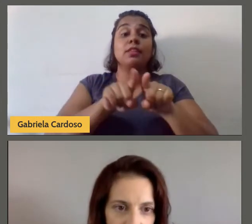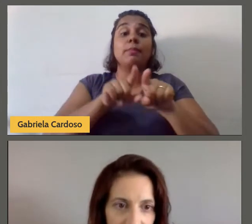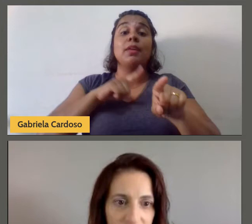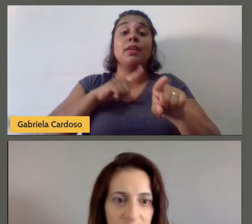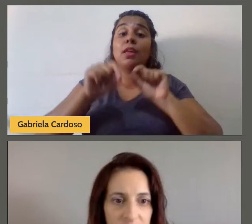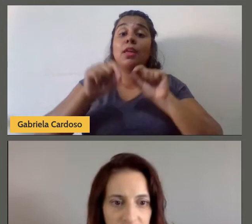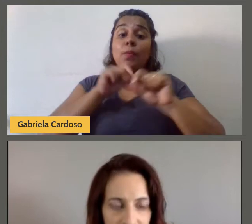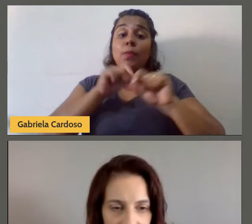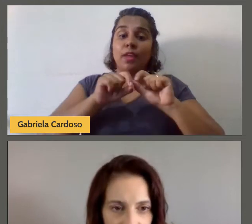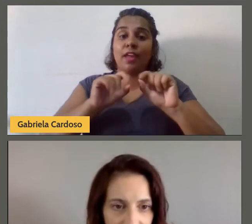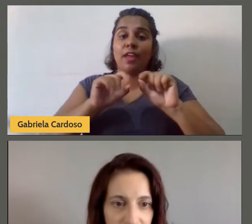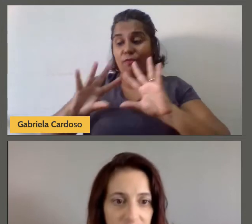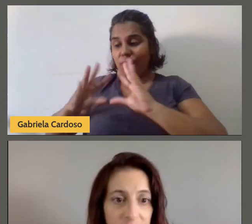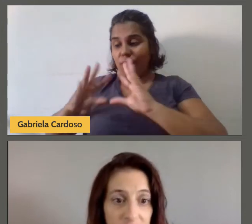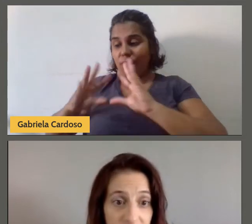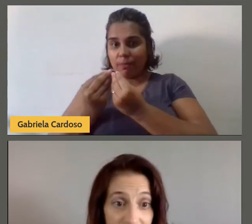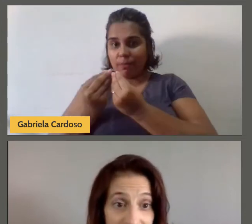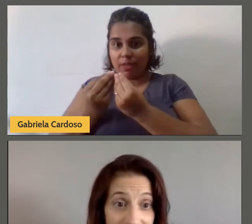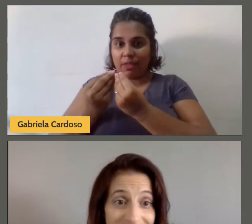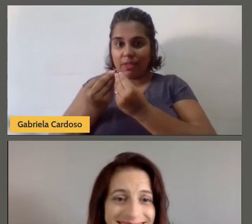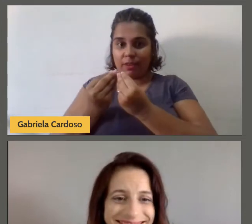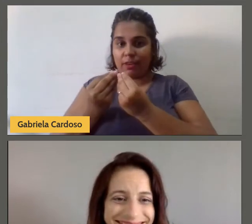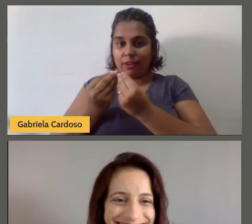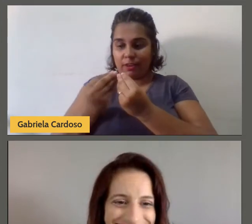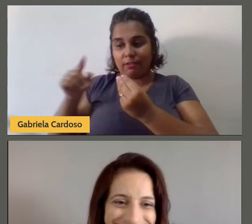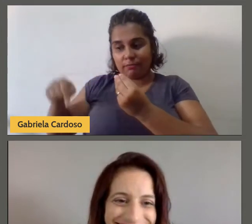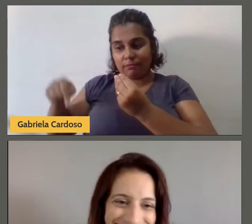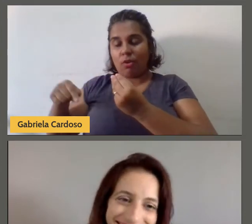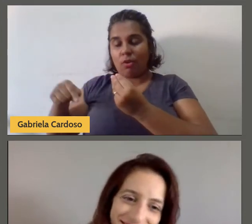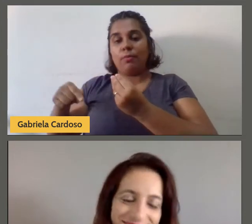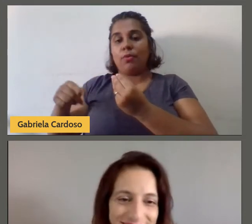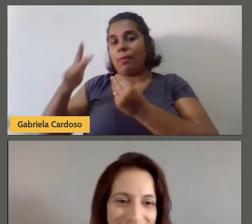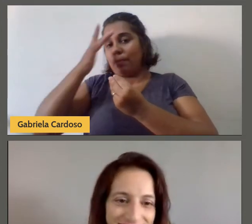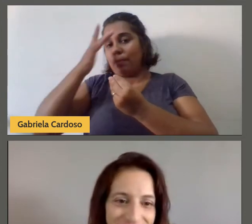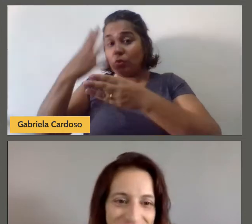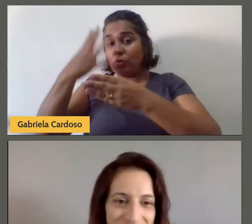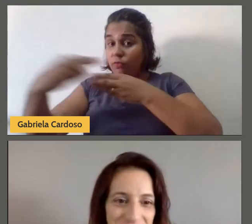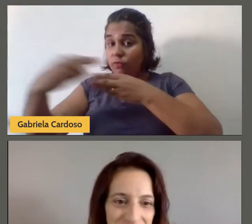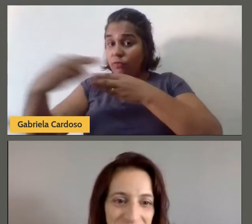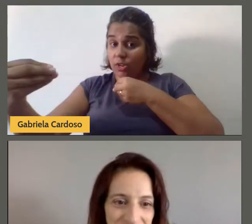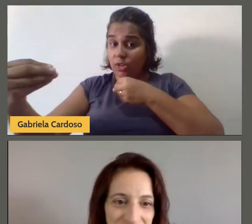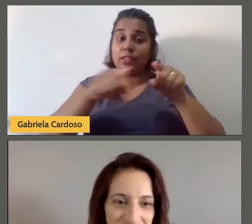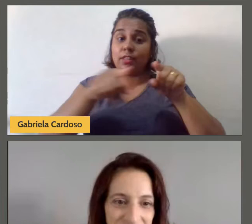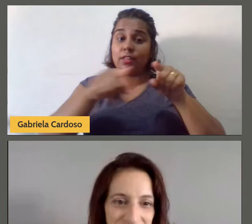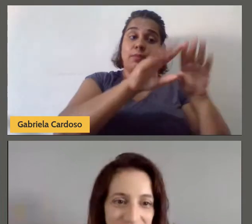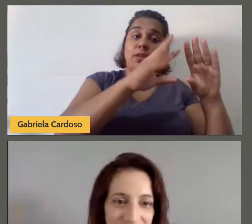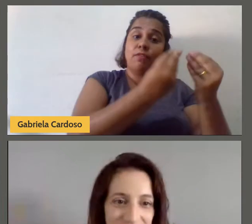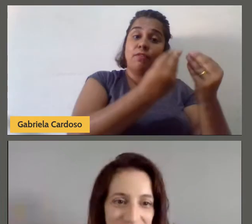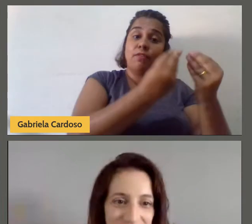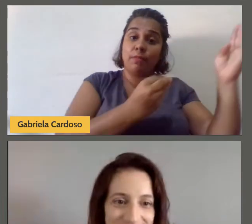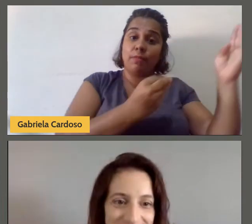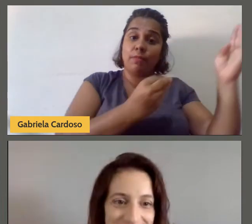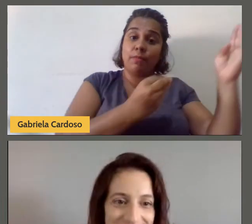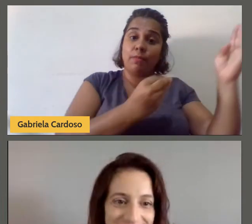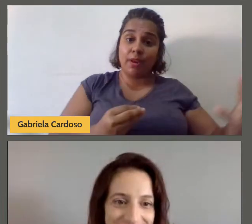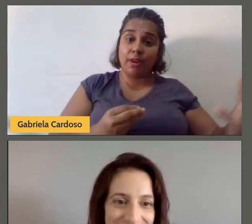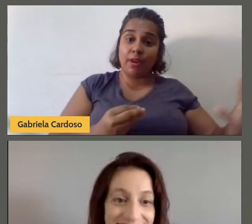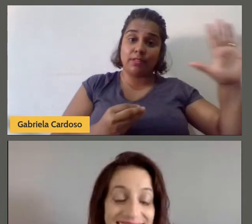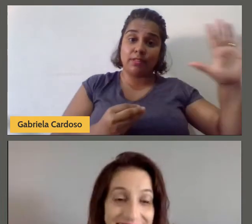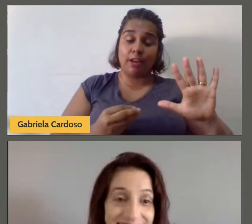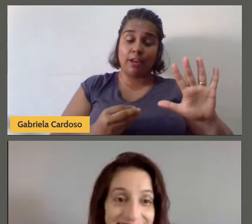brasileiras com famílias de refugiados para passarem o Natal. Esse ano virtualmente, por causa da pandemia, mas quando, né, em outros contextos, a gente